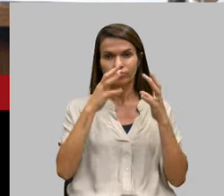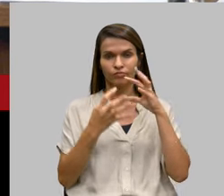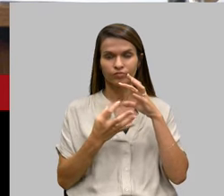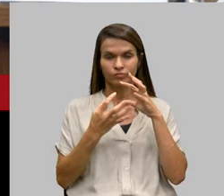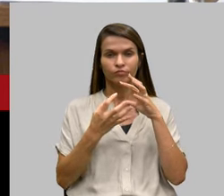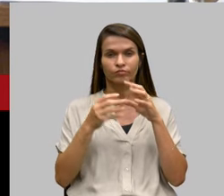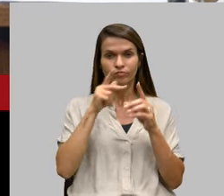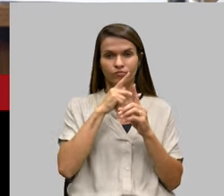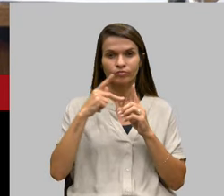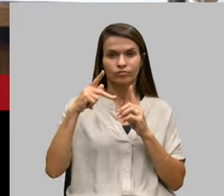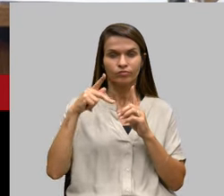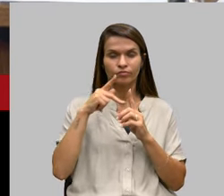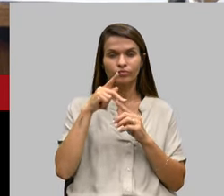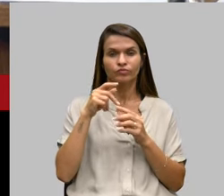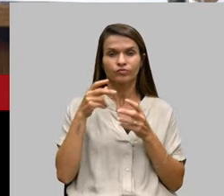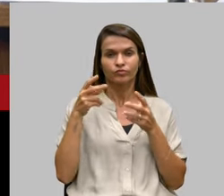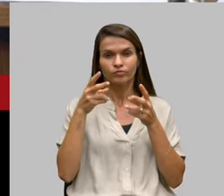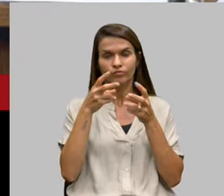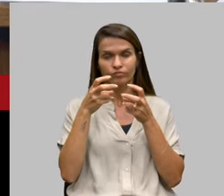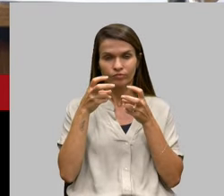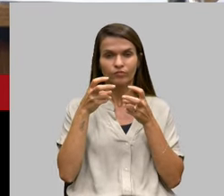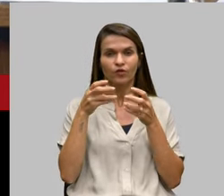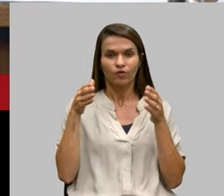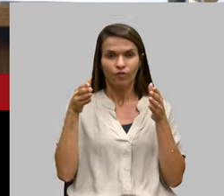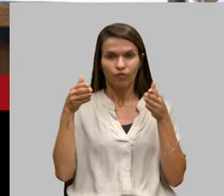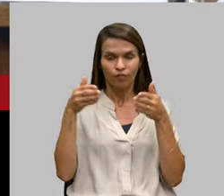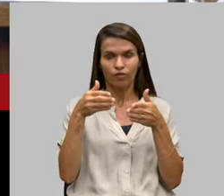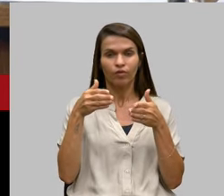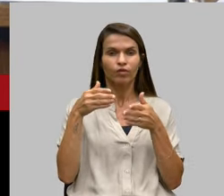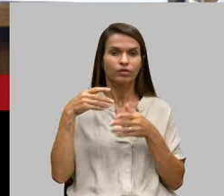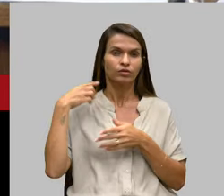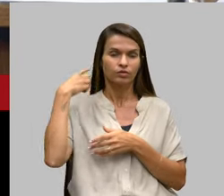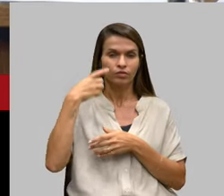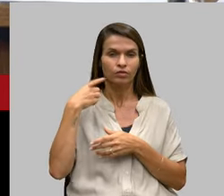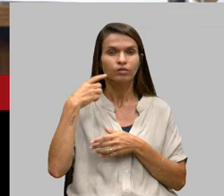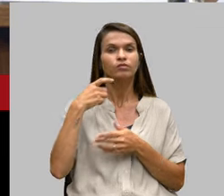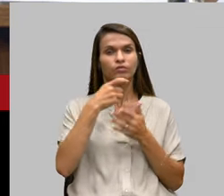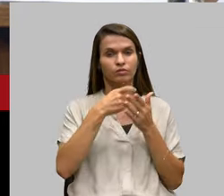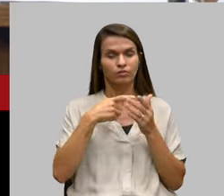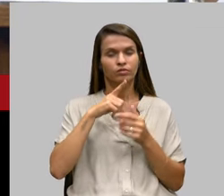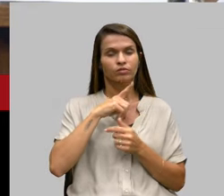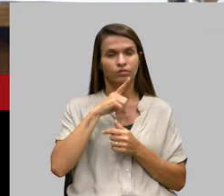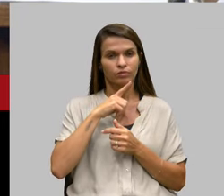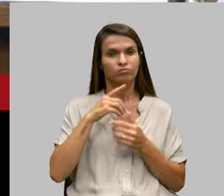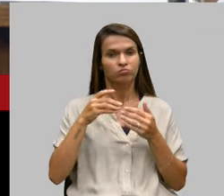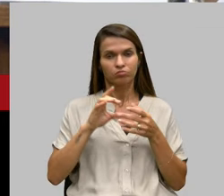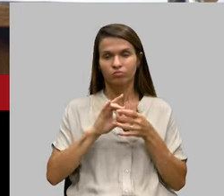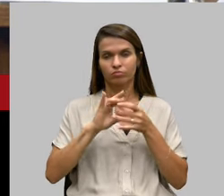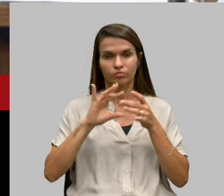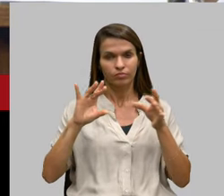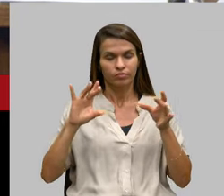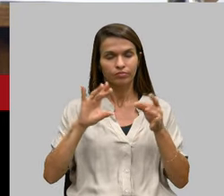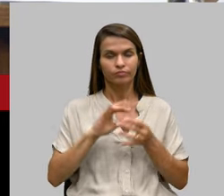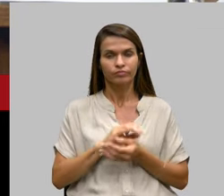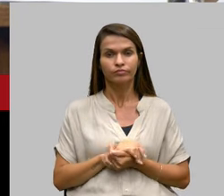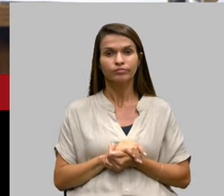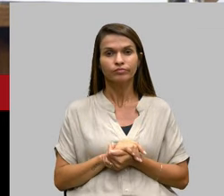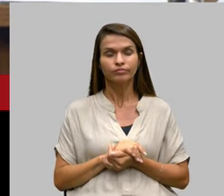sobre a ótica dos advogados públicos esse texto ele tá lá tá à disposição eh